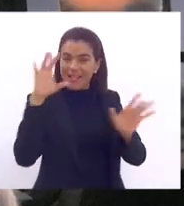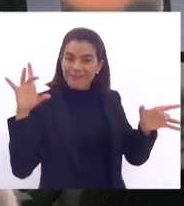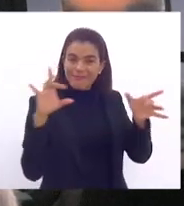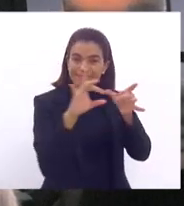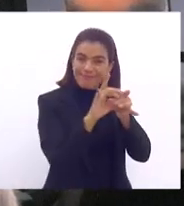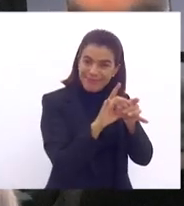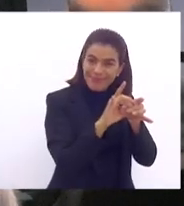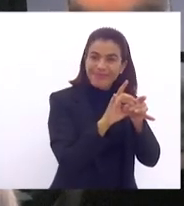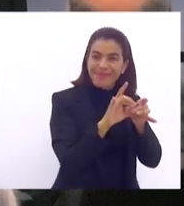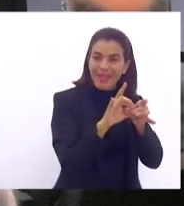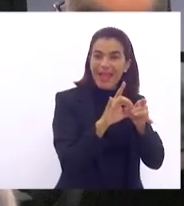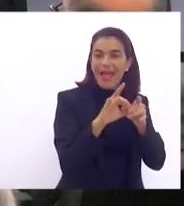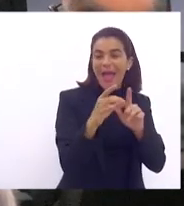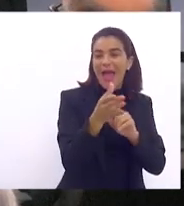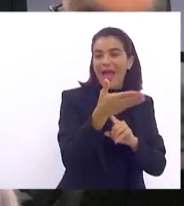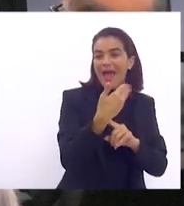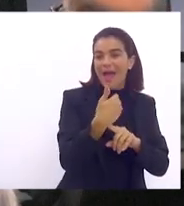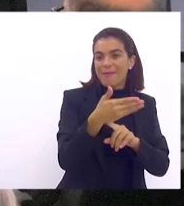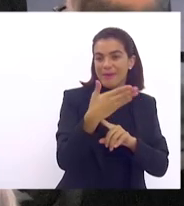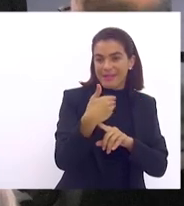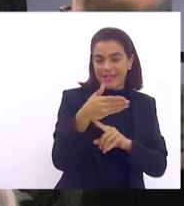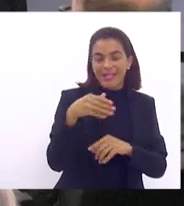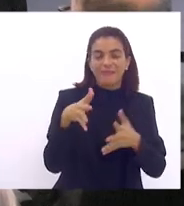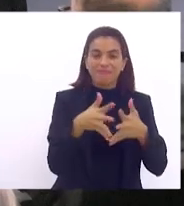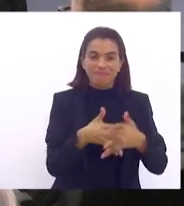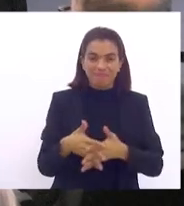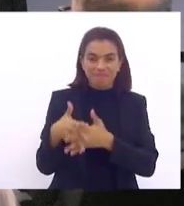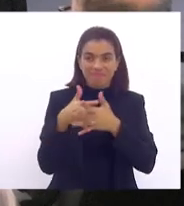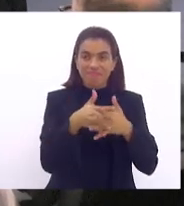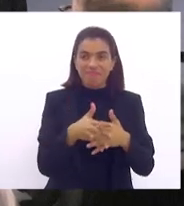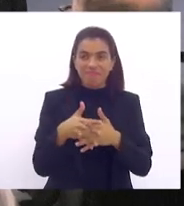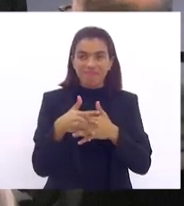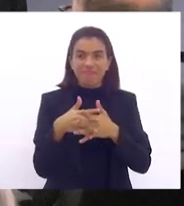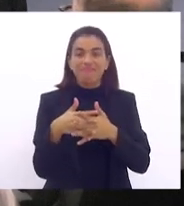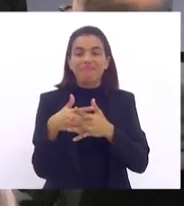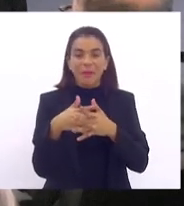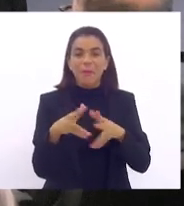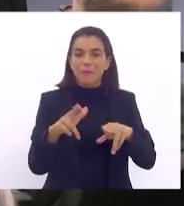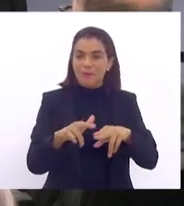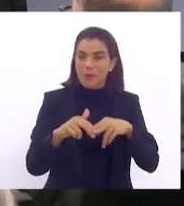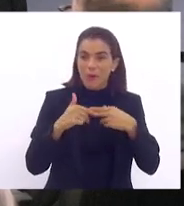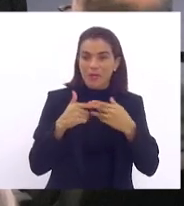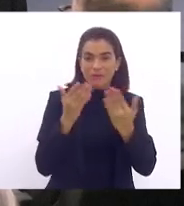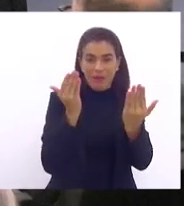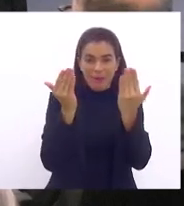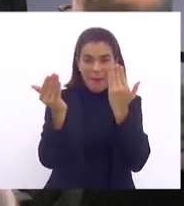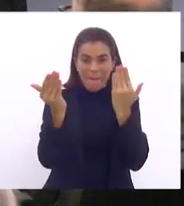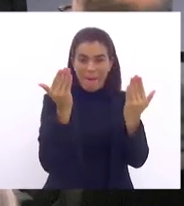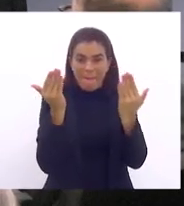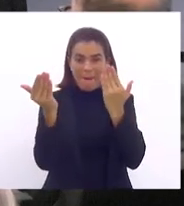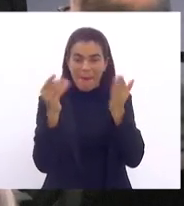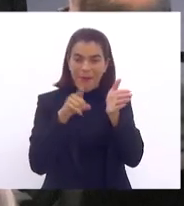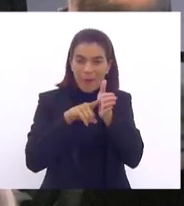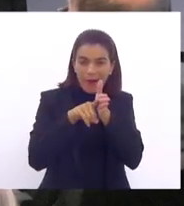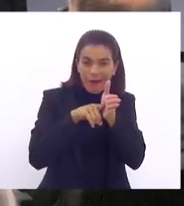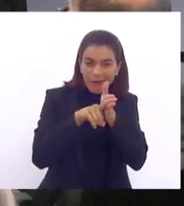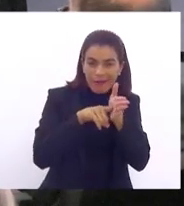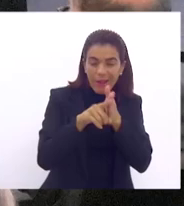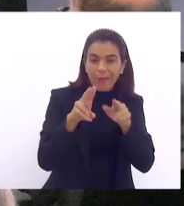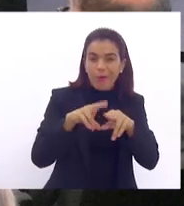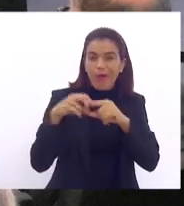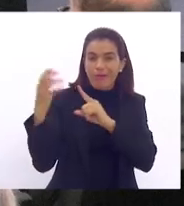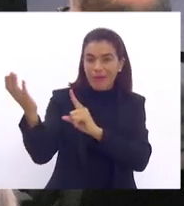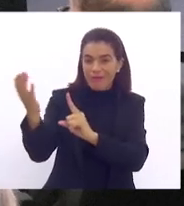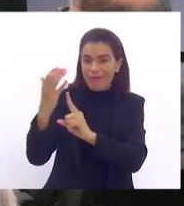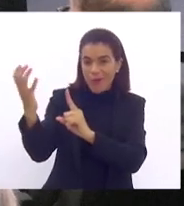especificamente a bandeira norte-americana então por isso a razão de fazer essa análise comparada porque a influência sobre o